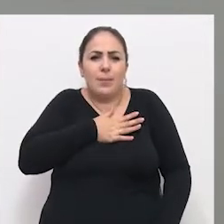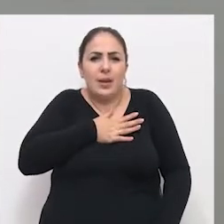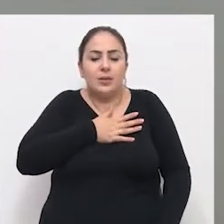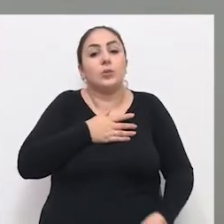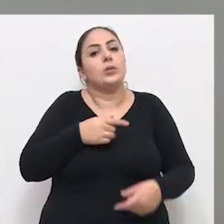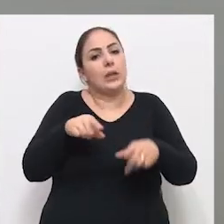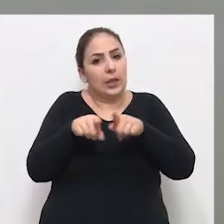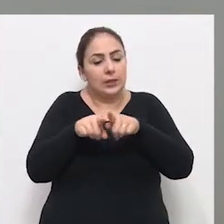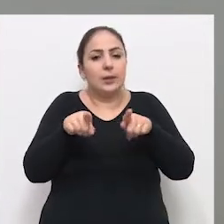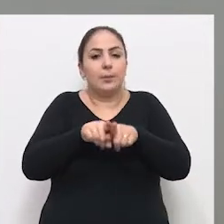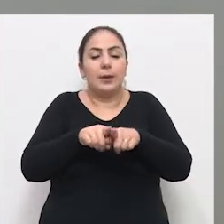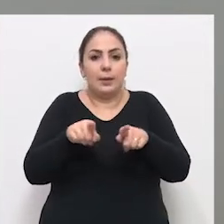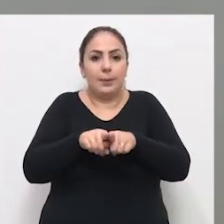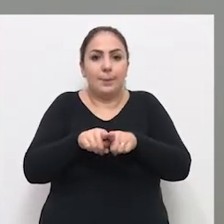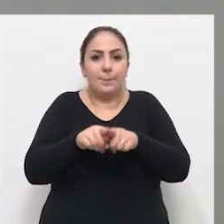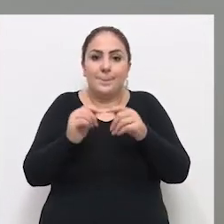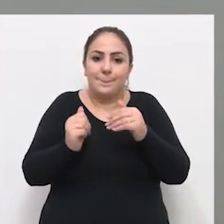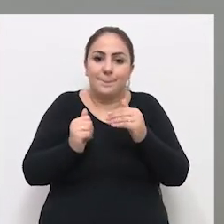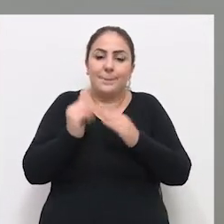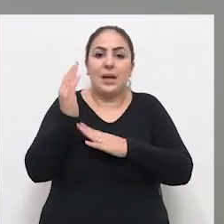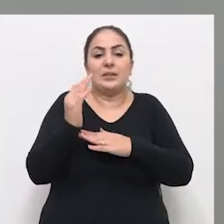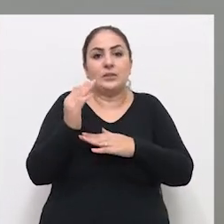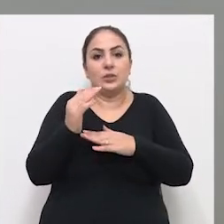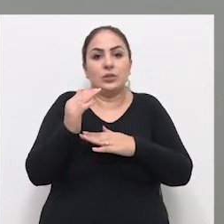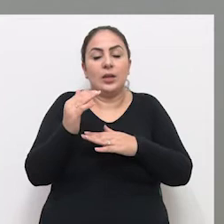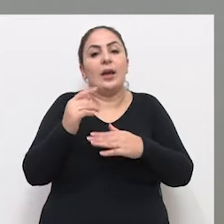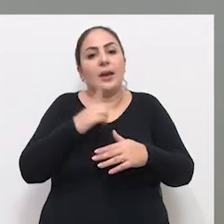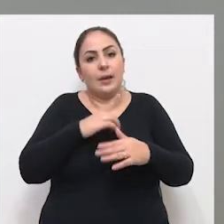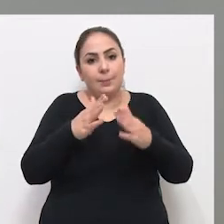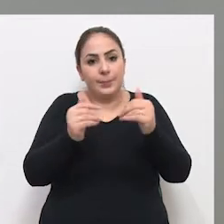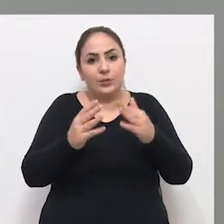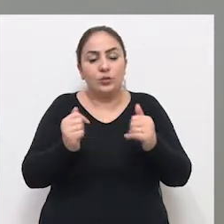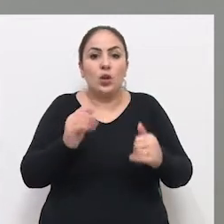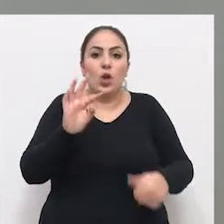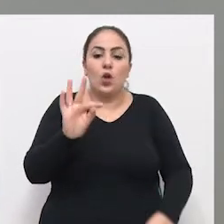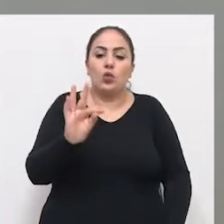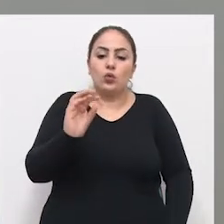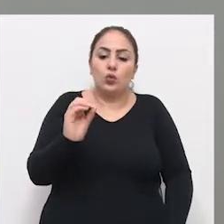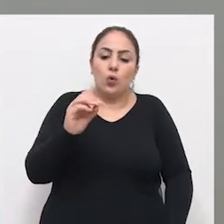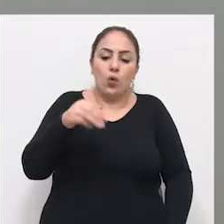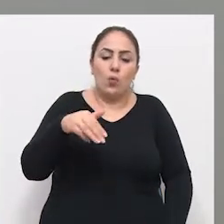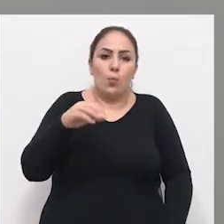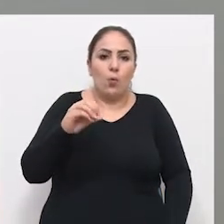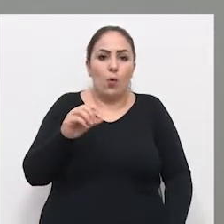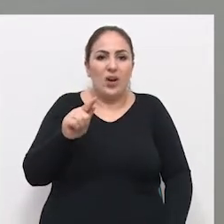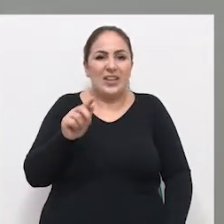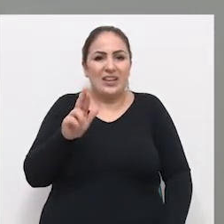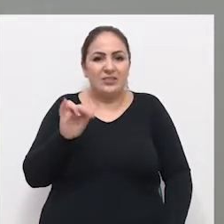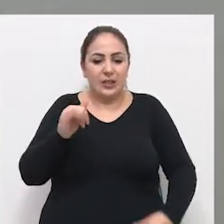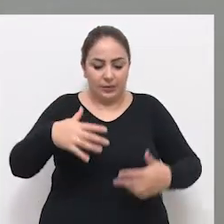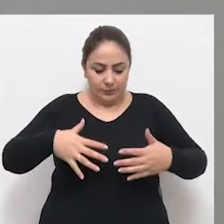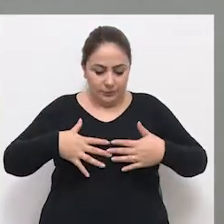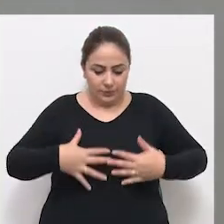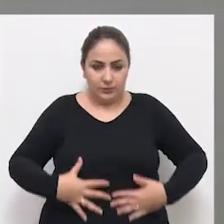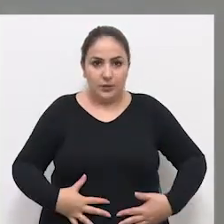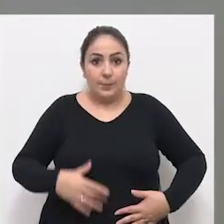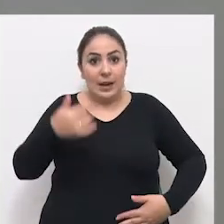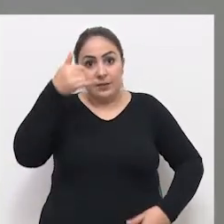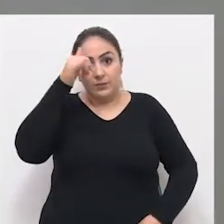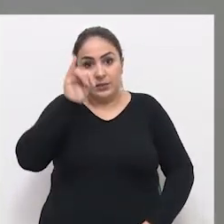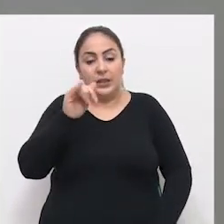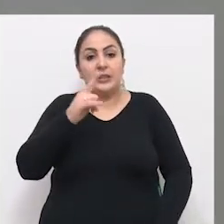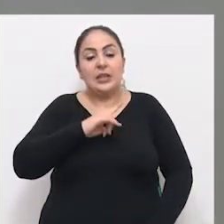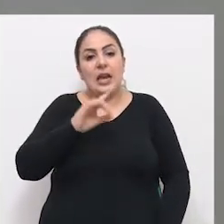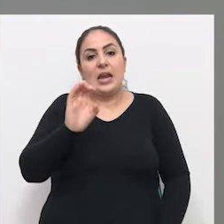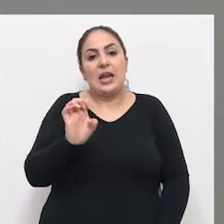aí, além do ultrassom, é realizada uma tomografia para descartar que você tenha embolia